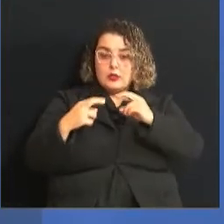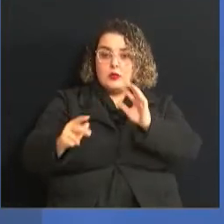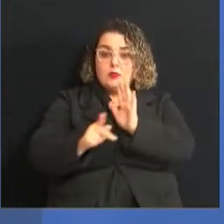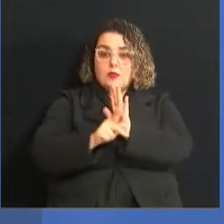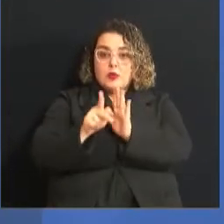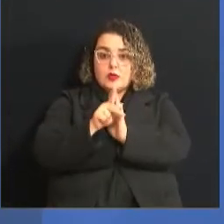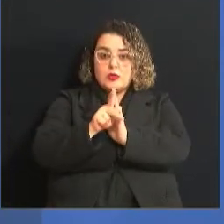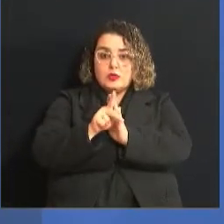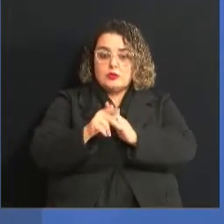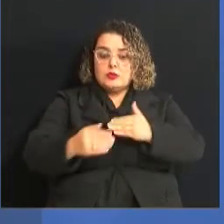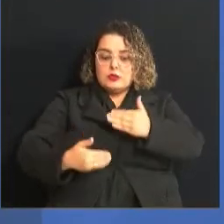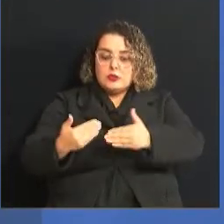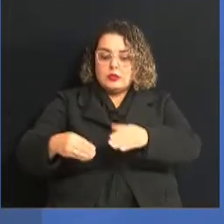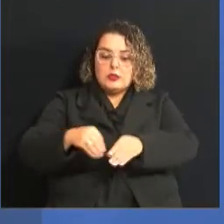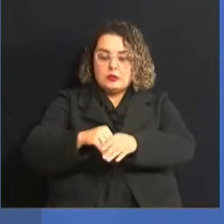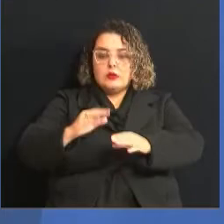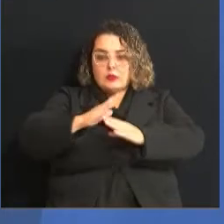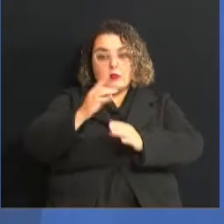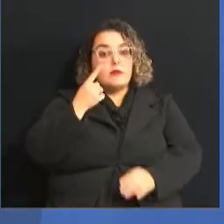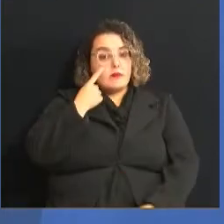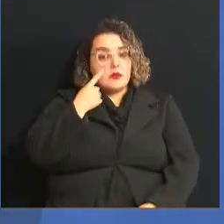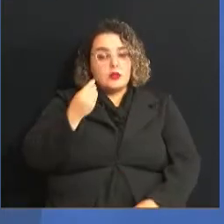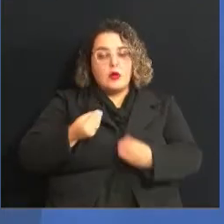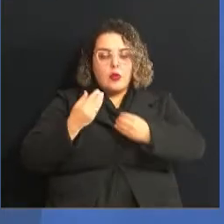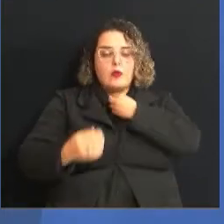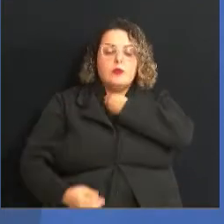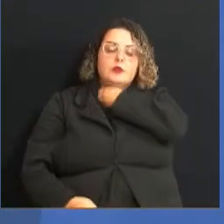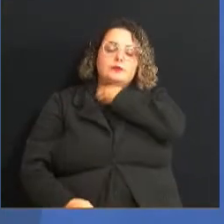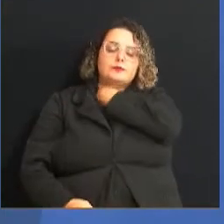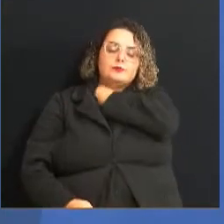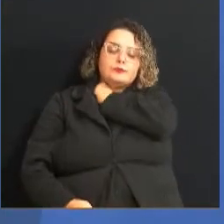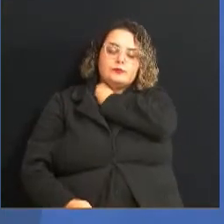em tramitação na Câmara. Confira como foi.